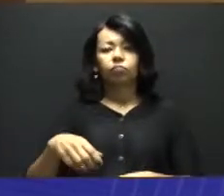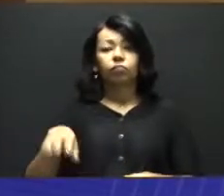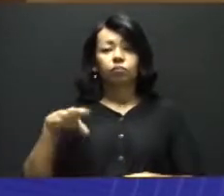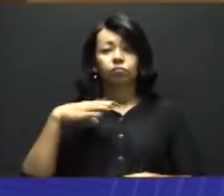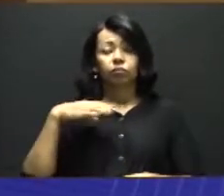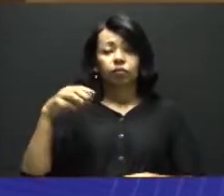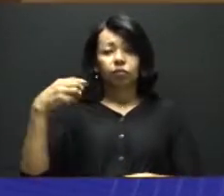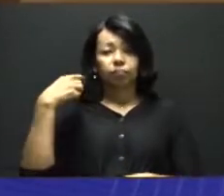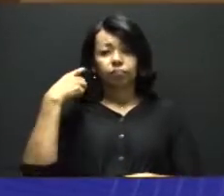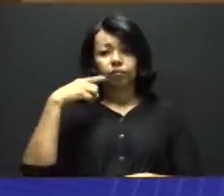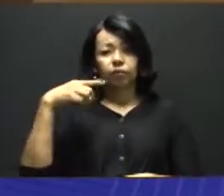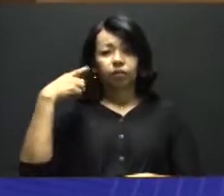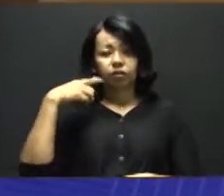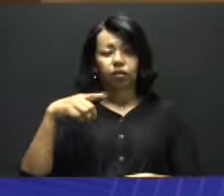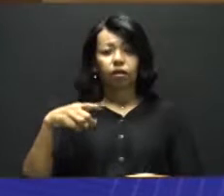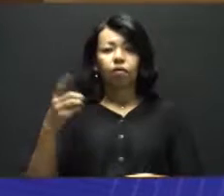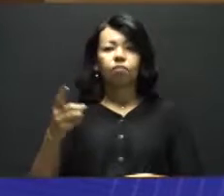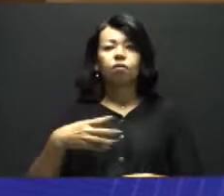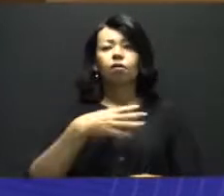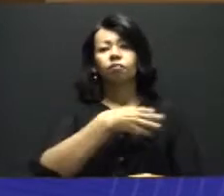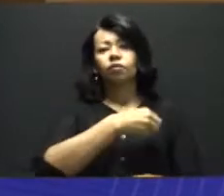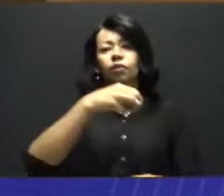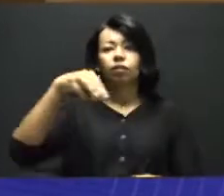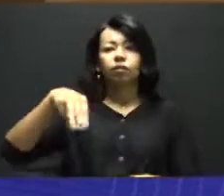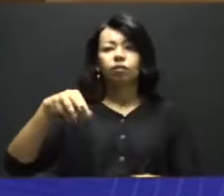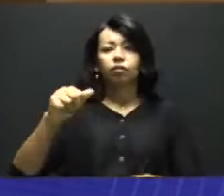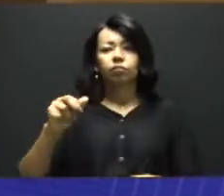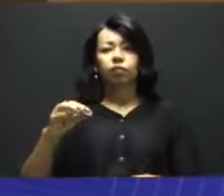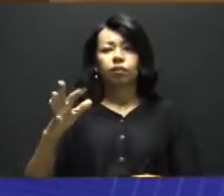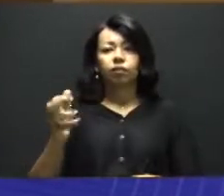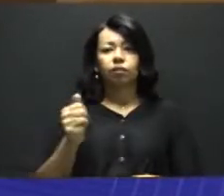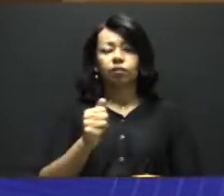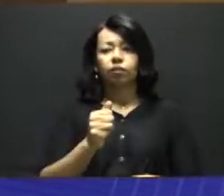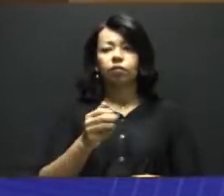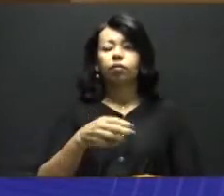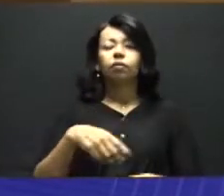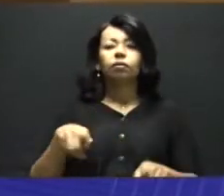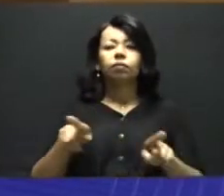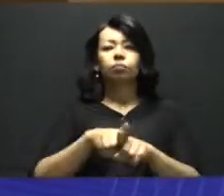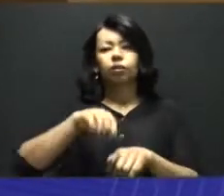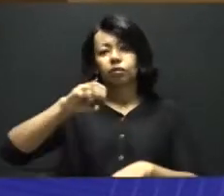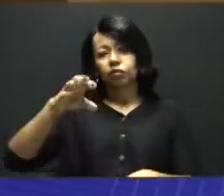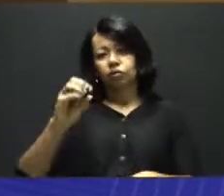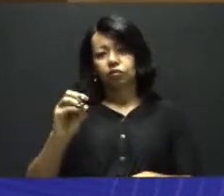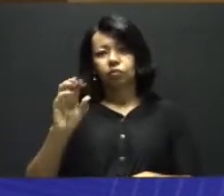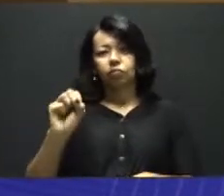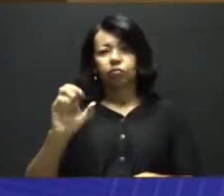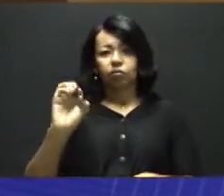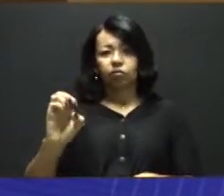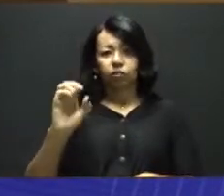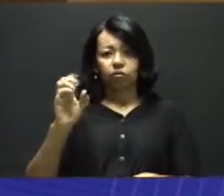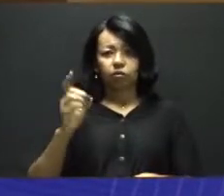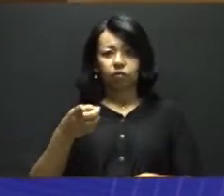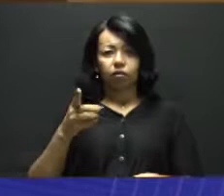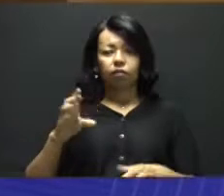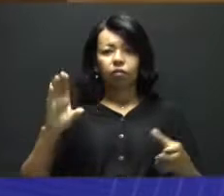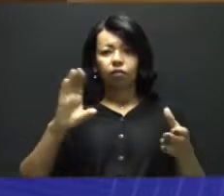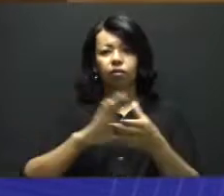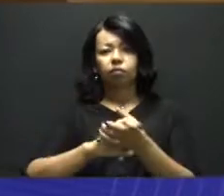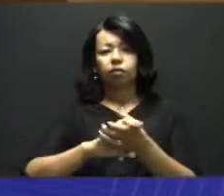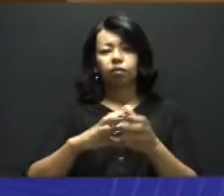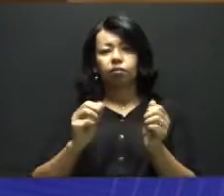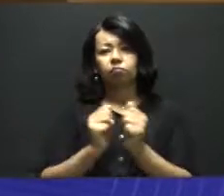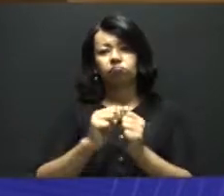é filha de maria clotilde henrique josé nico nicomedes baia e é casada com caio